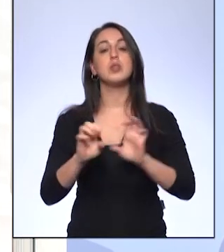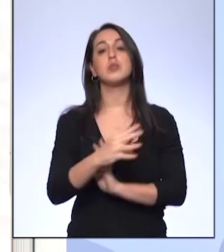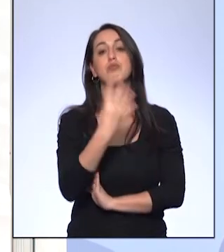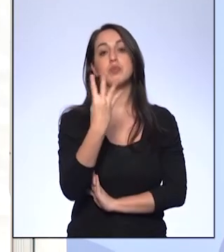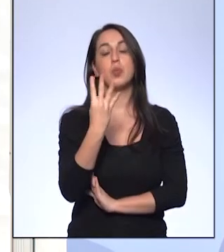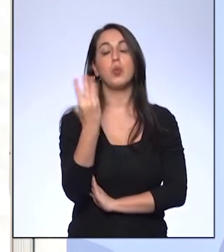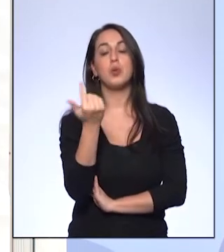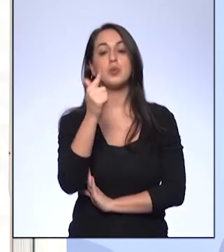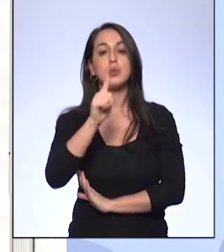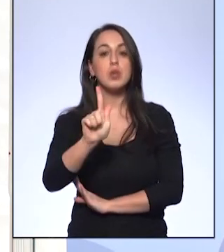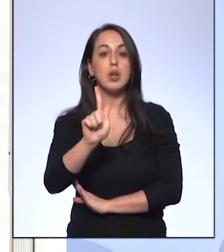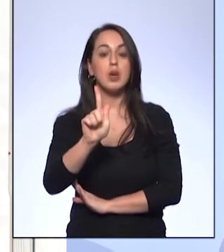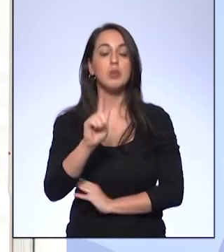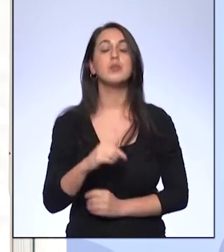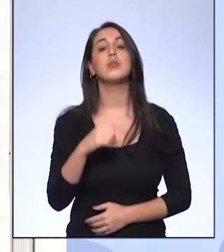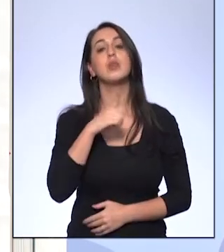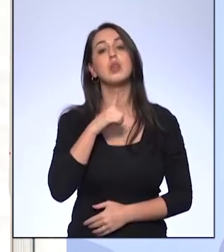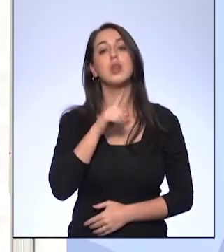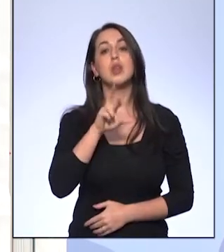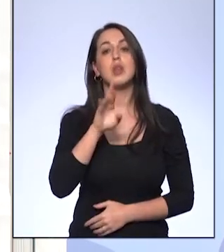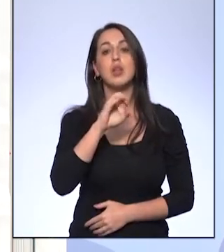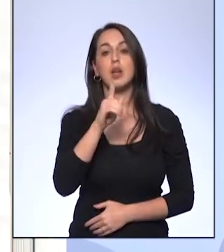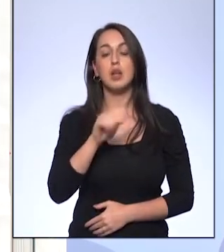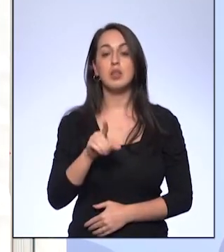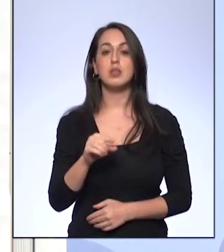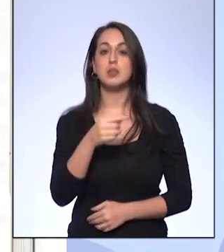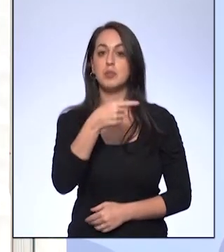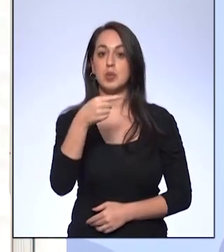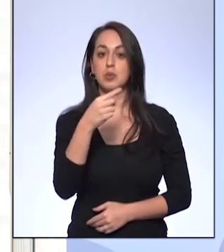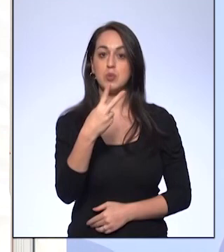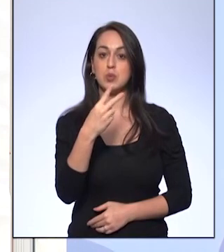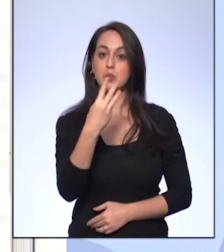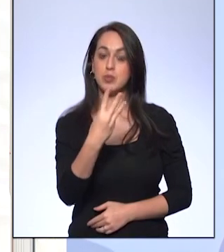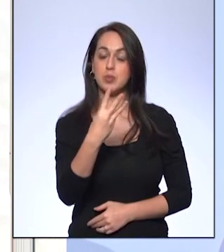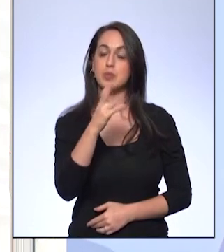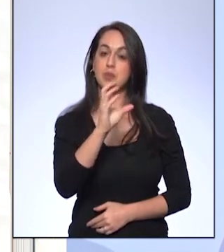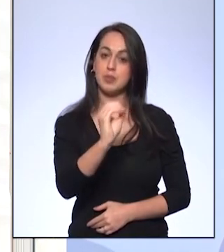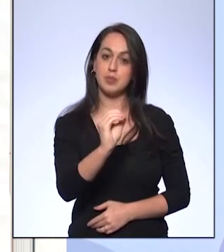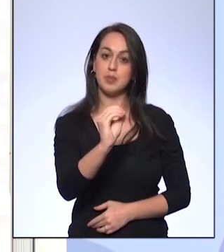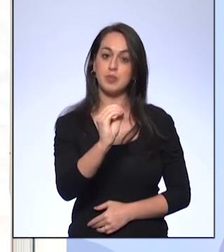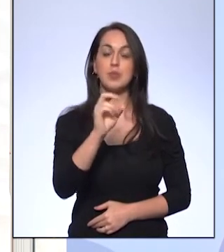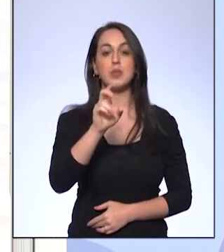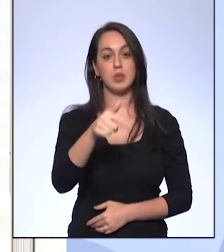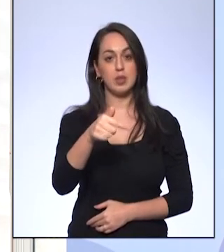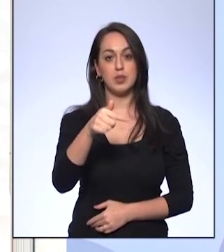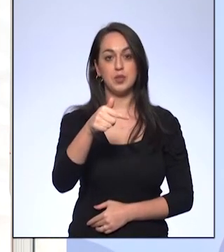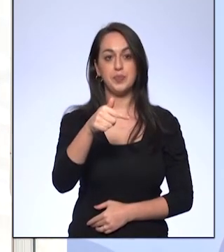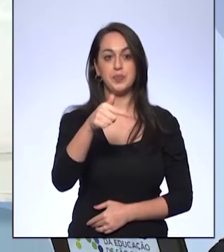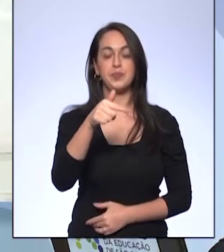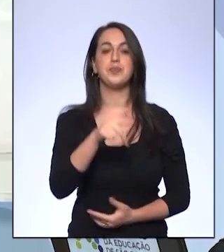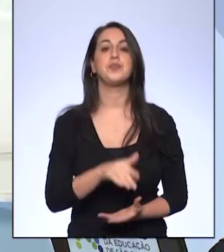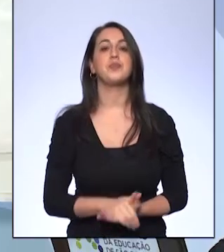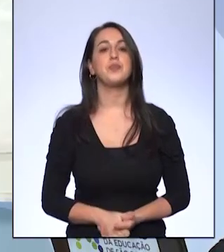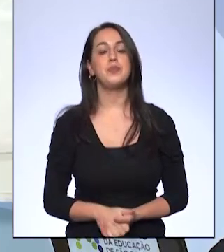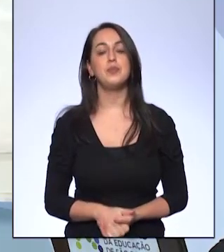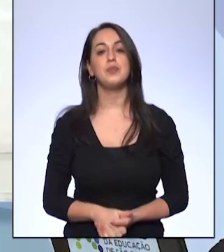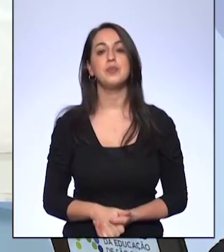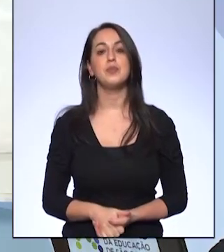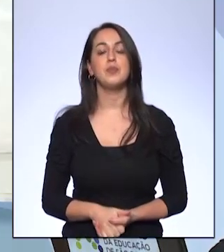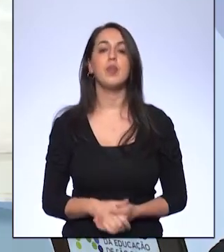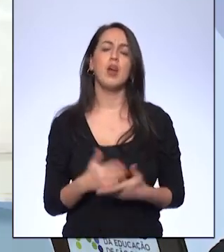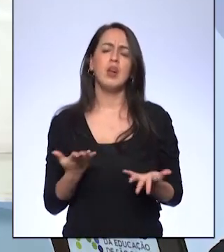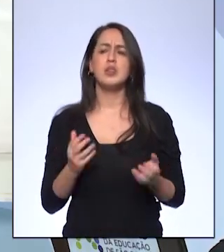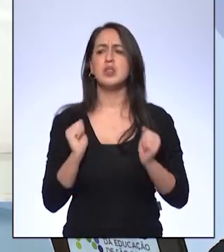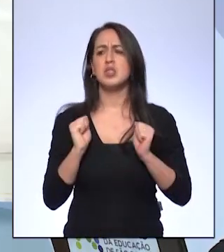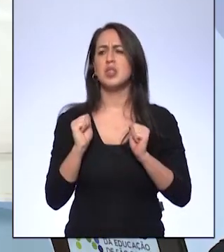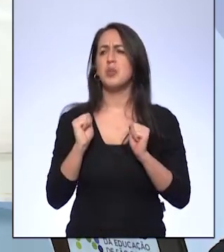quarto grau, que tem as raízes menos 2, 3, 0 e 7. Aí você pode perguntar assim